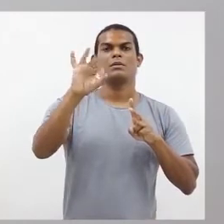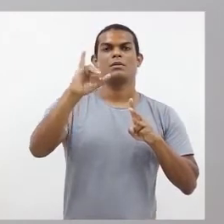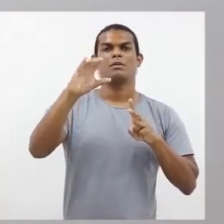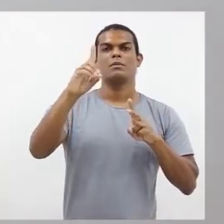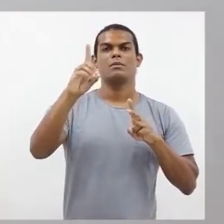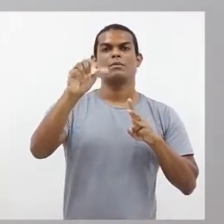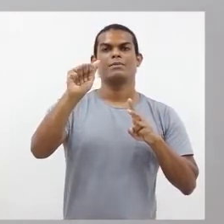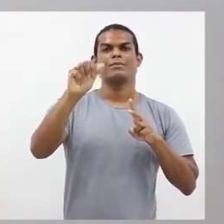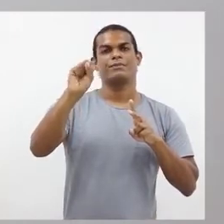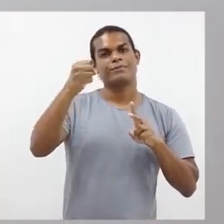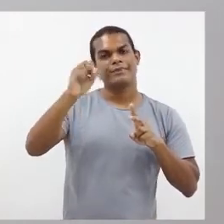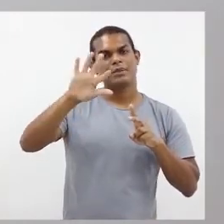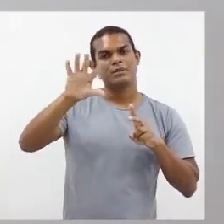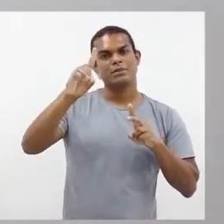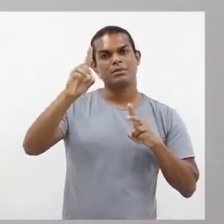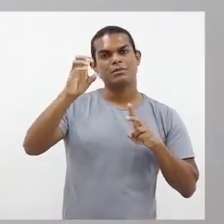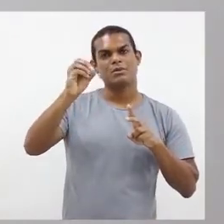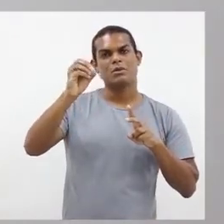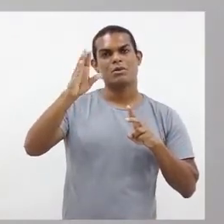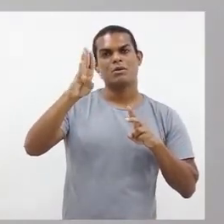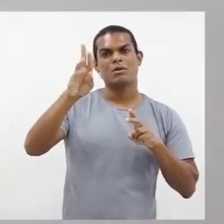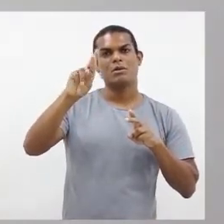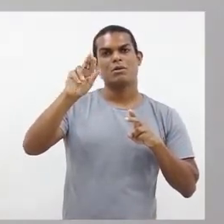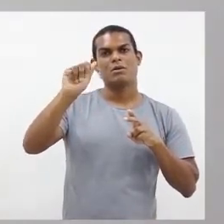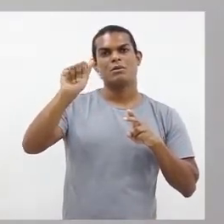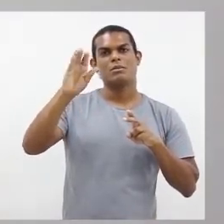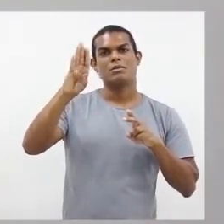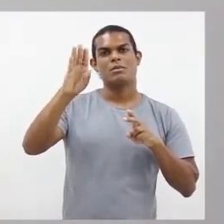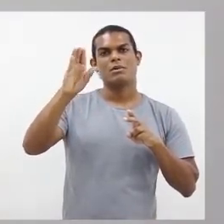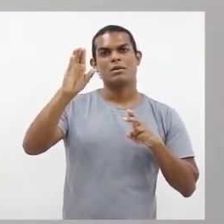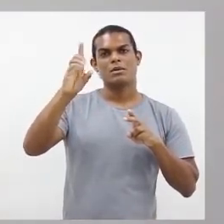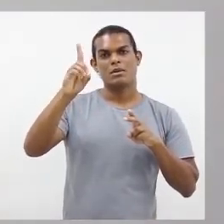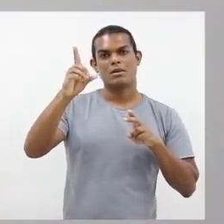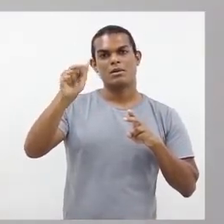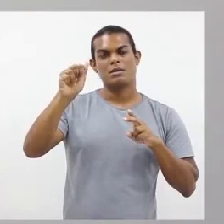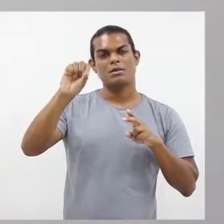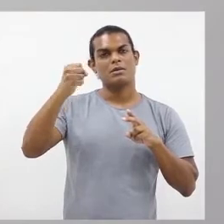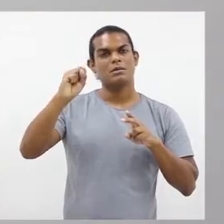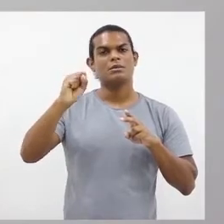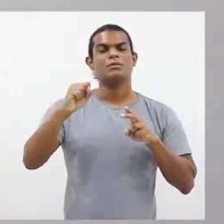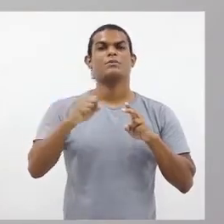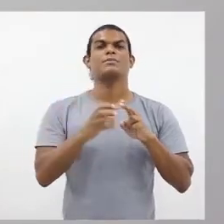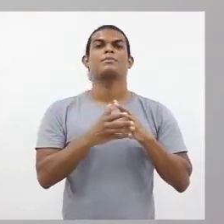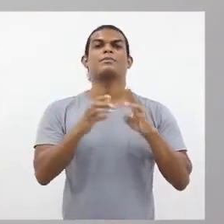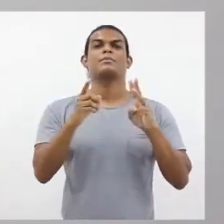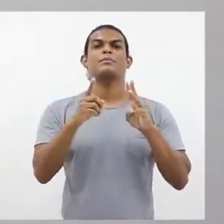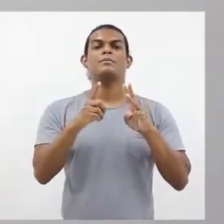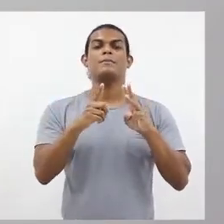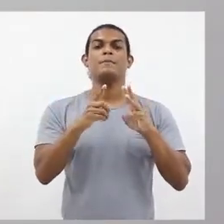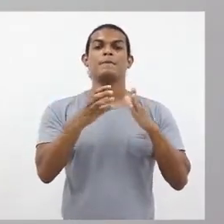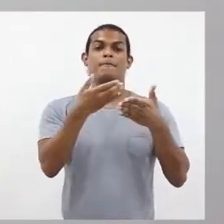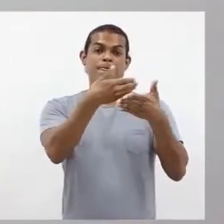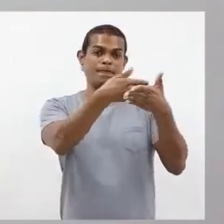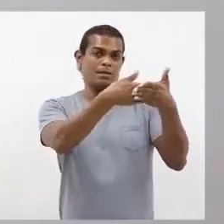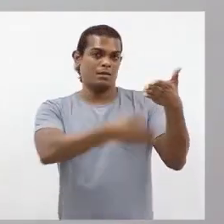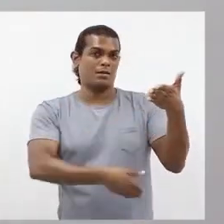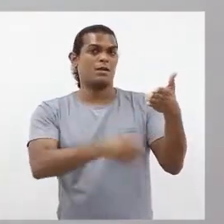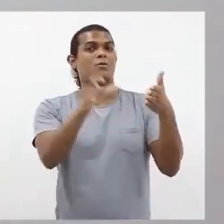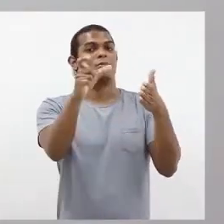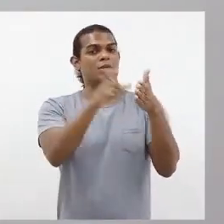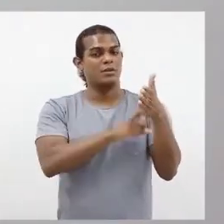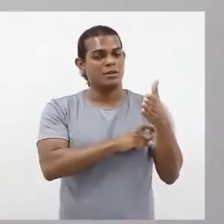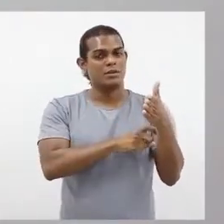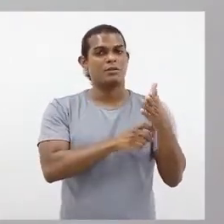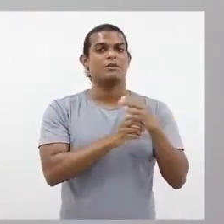elementos, esses elementos sendo feitos a partir de lançamentos contábeis, tá? De débito e